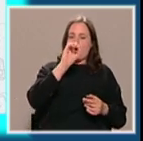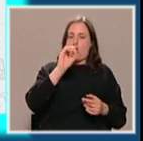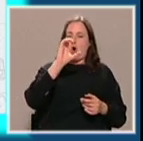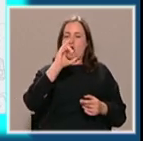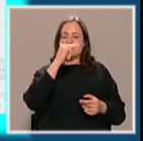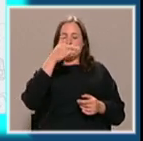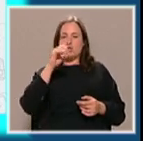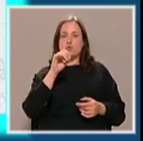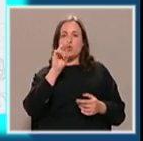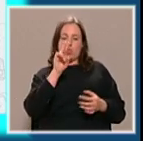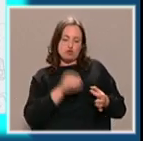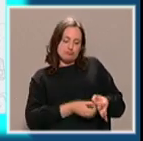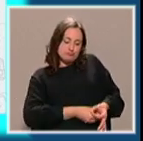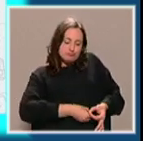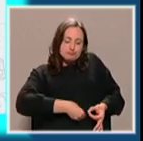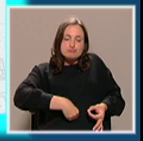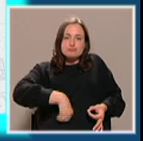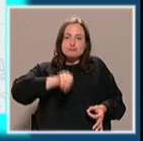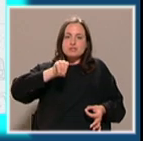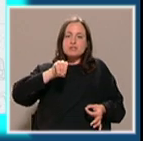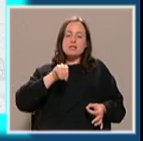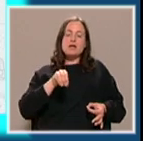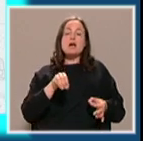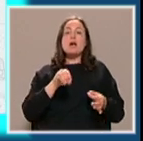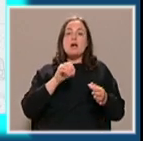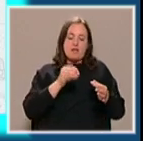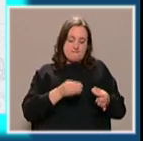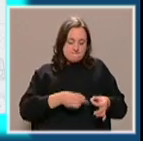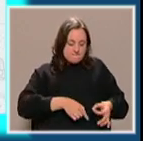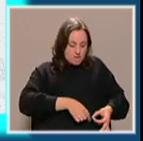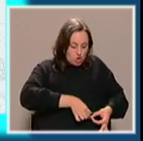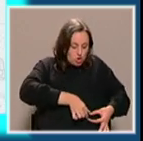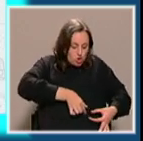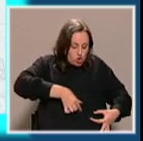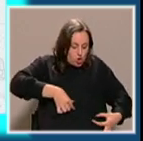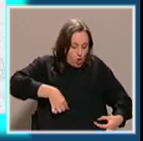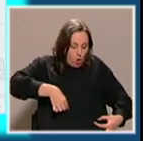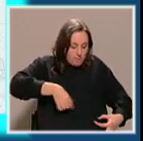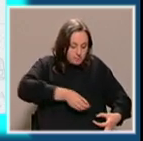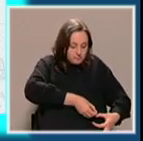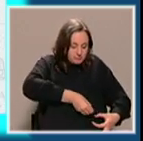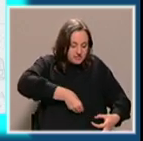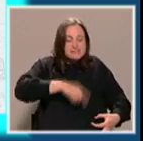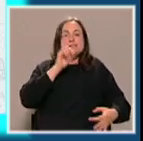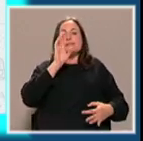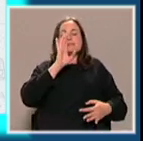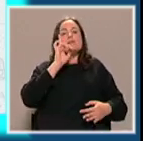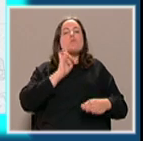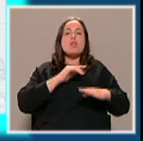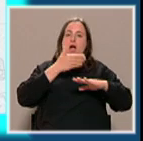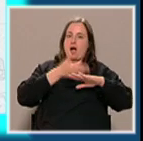2 do ovário, através do rompimento da sua parede, para as trompas de falópio. Se uma mulher tiver relações